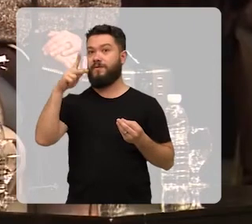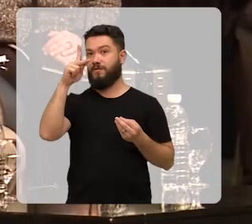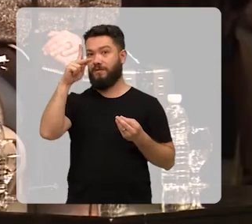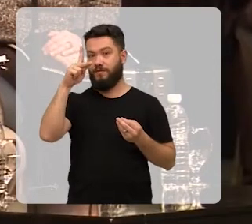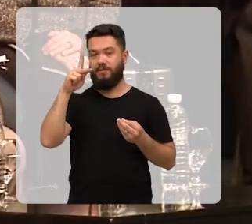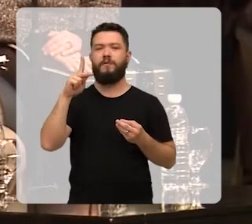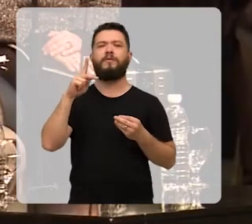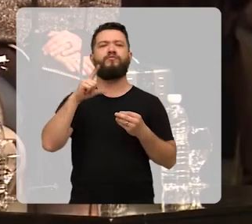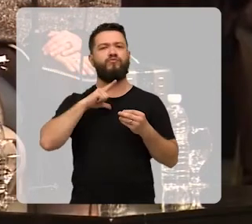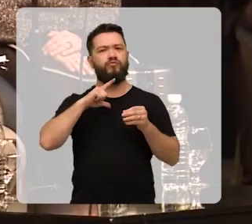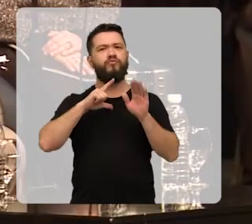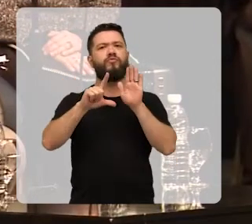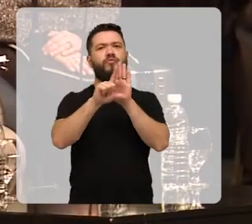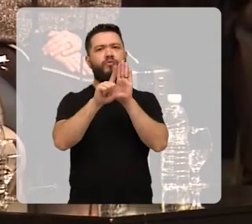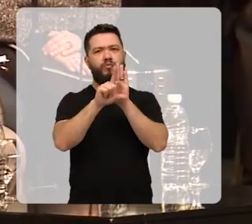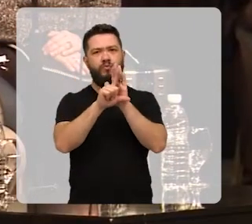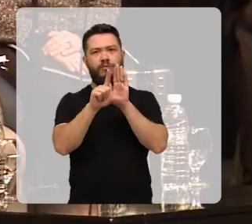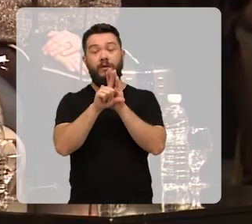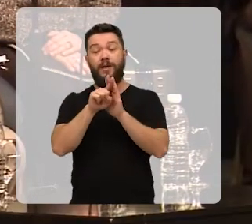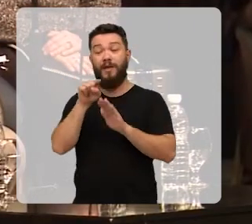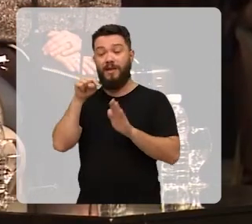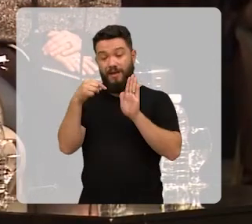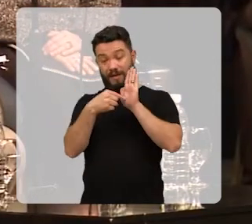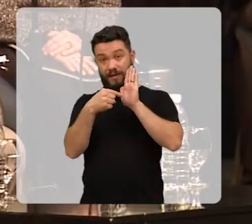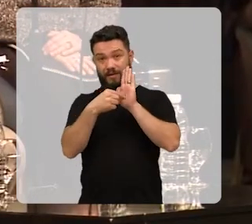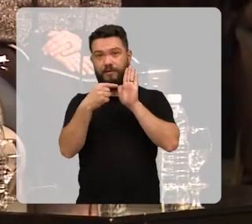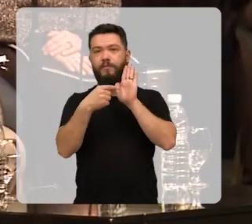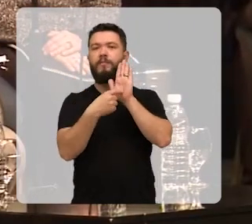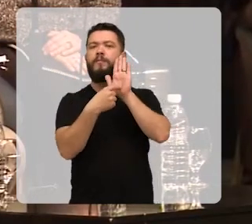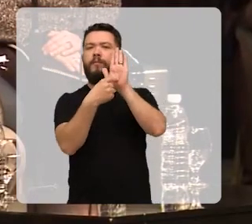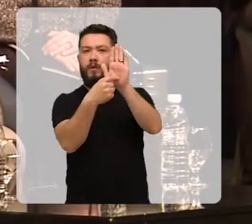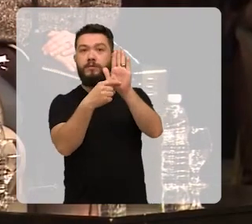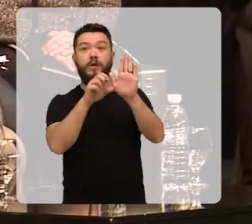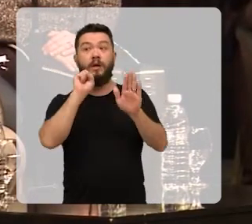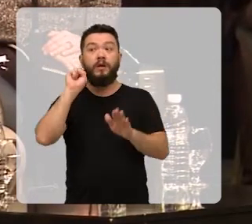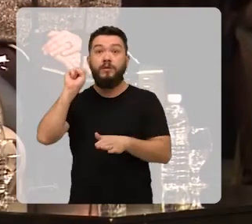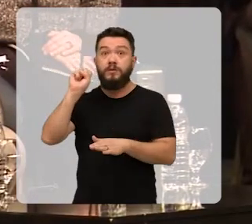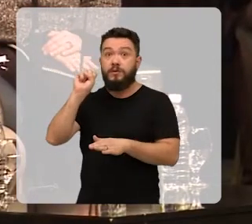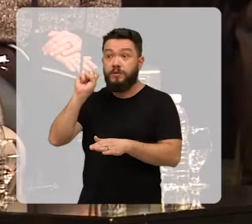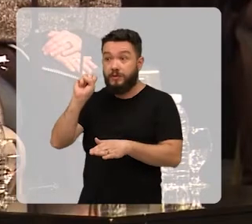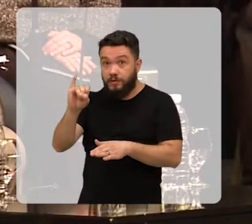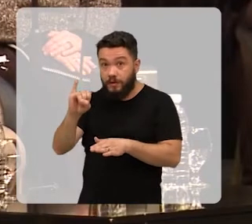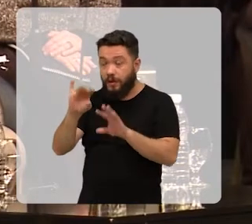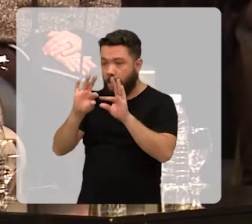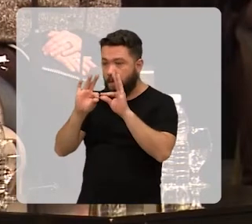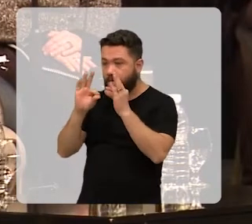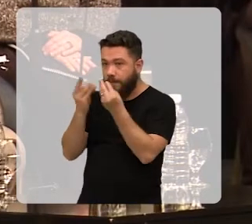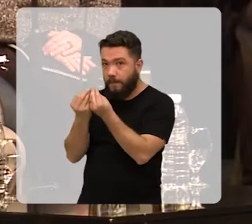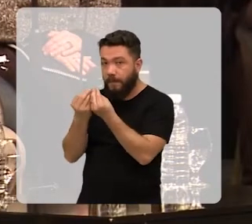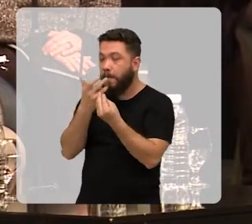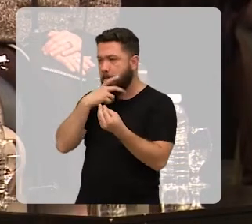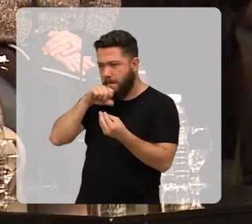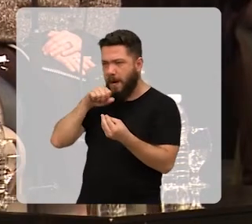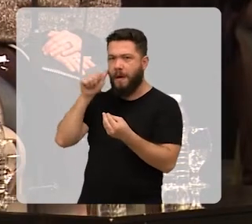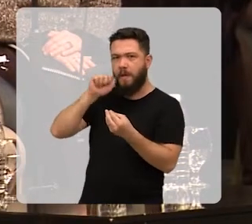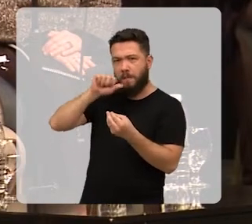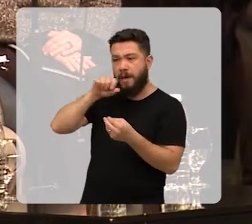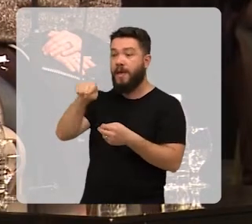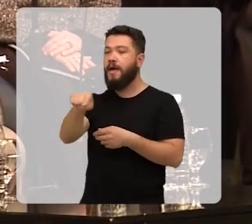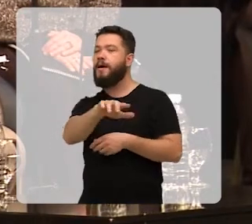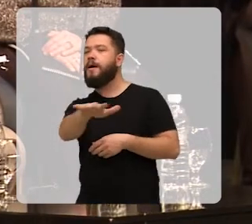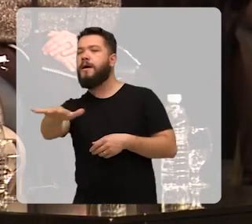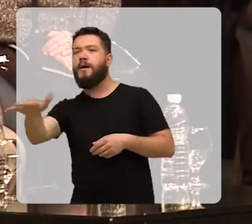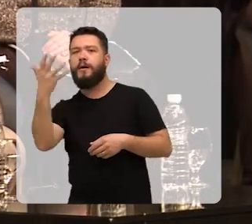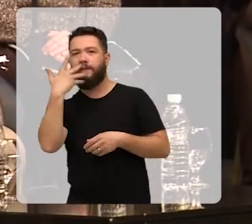publicada depois da guerra essa lei diz que caso os pais das crianças voltassem essas não seriam